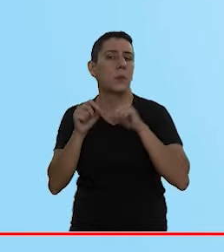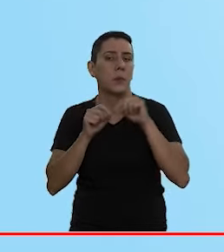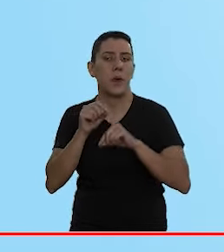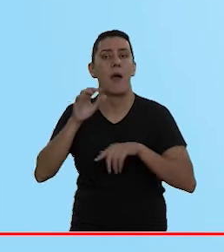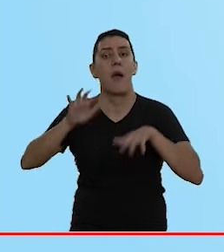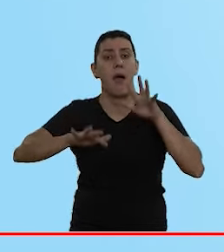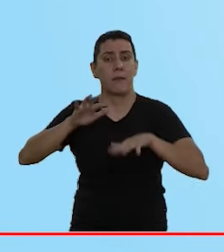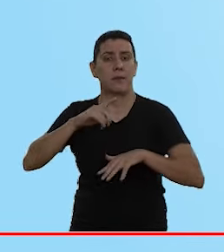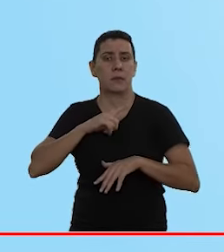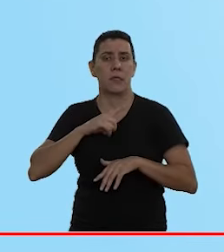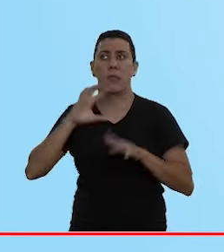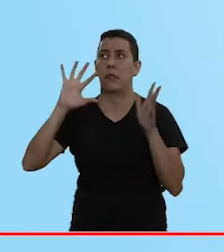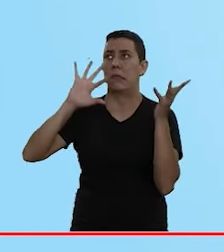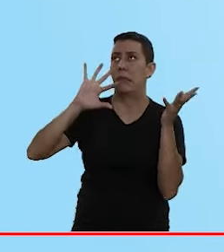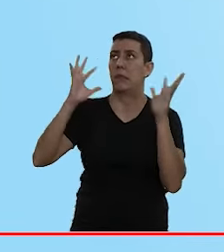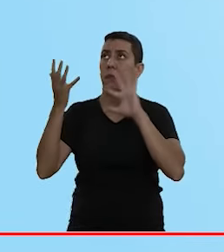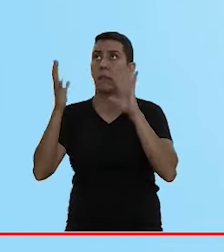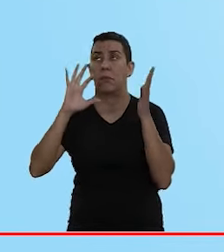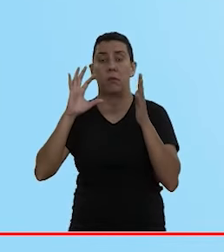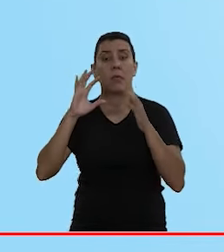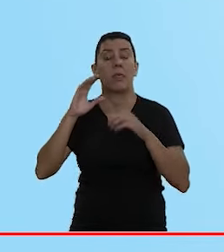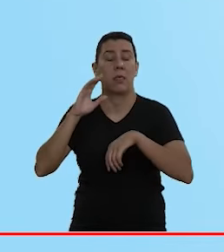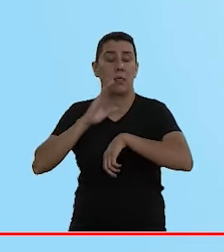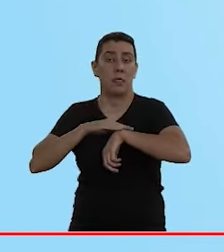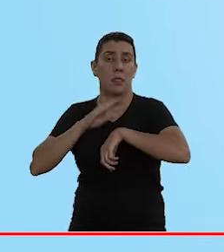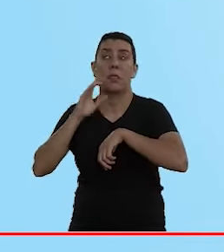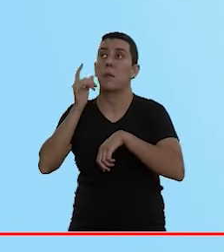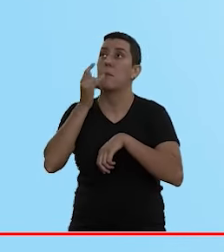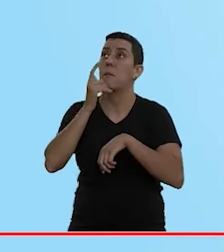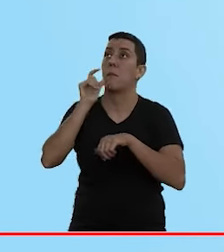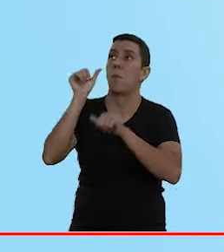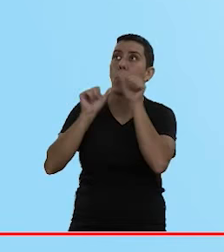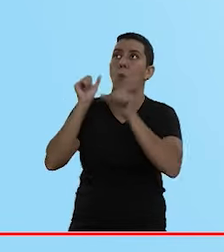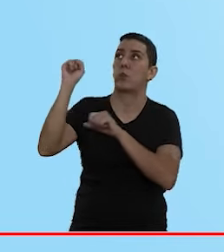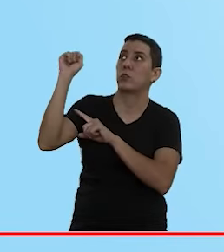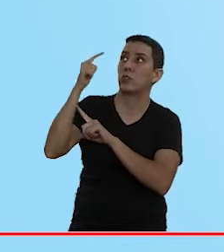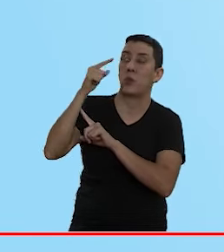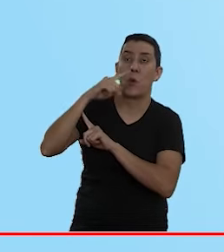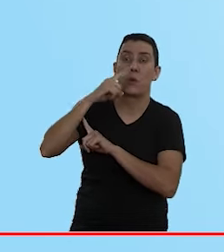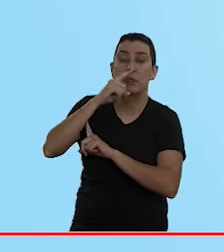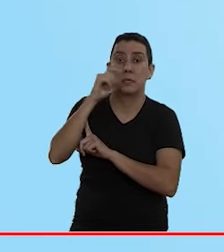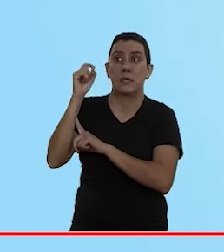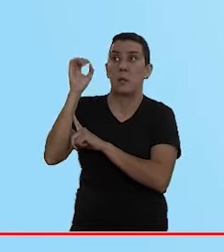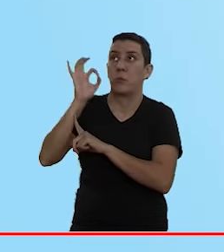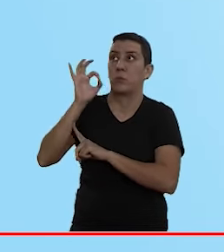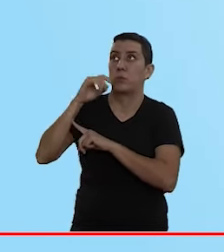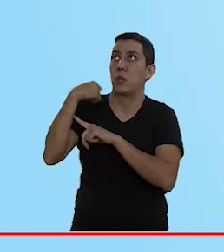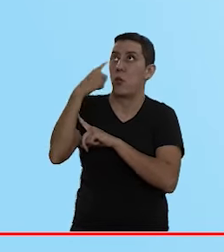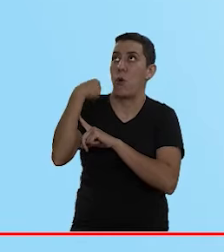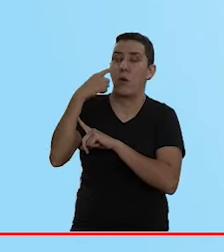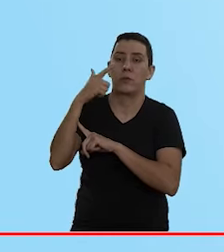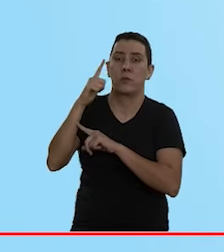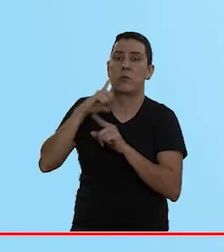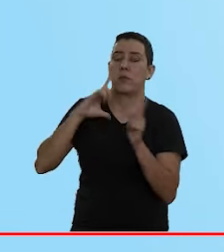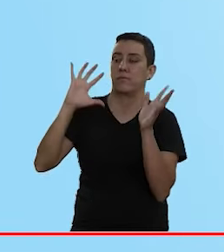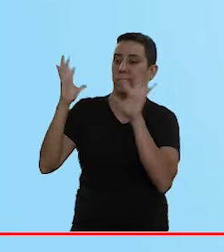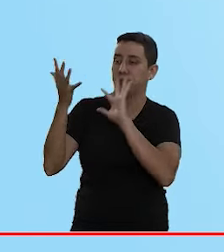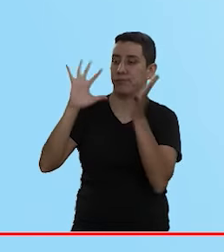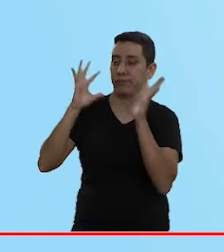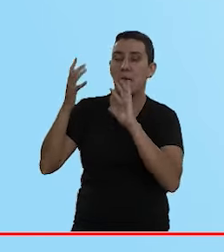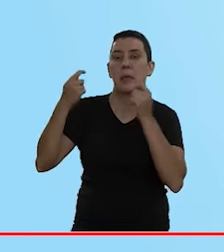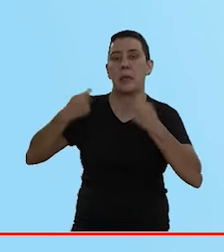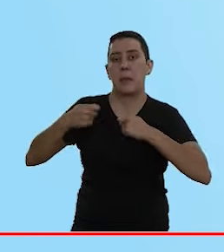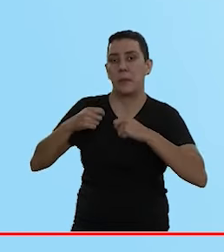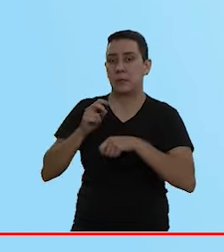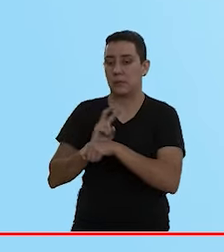uma instabilidade ao sistema elétrico. Então, a gente tem algoritmos também que fazem com que essa conexão se torne mais estável.